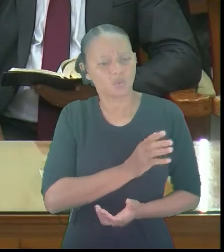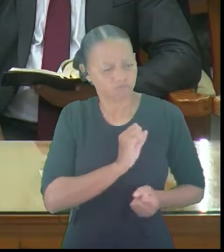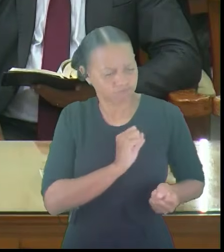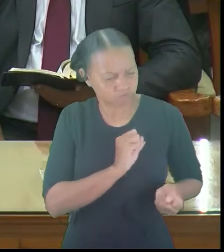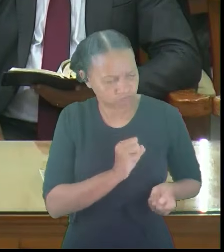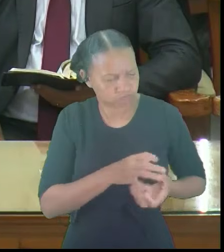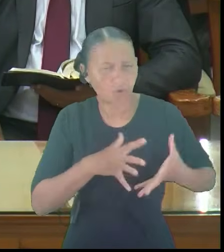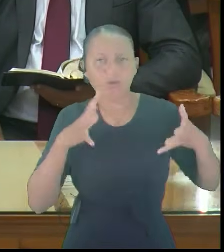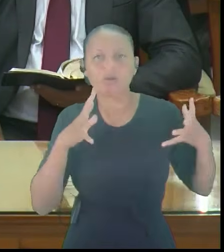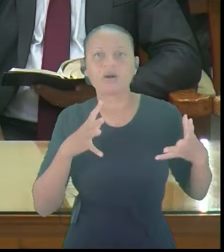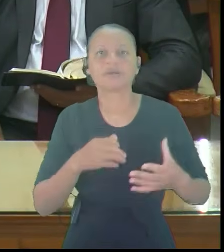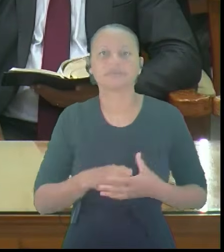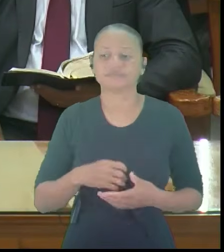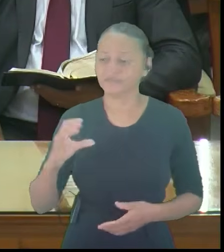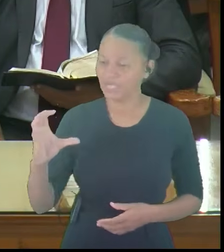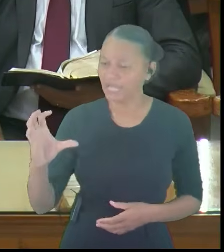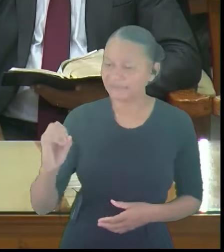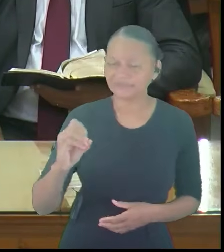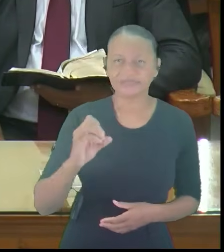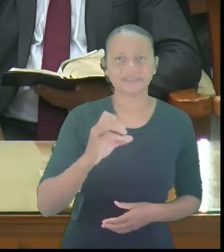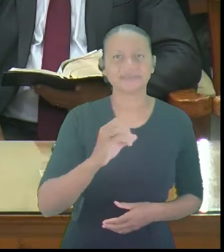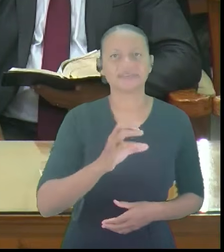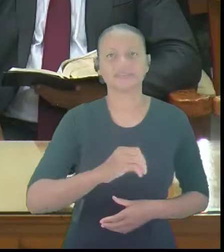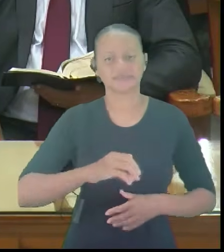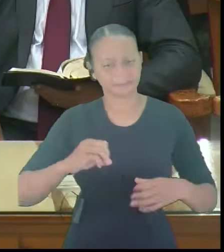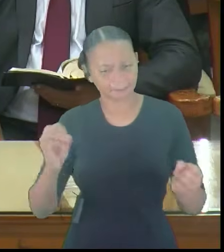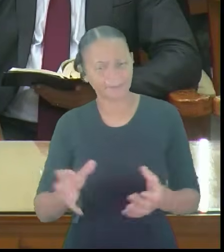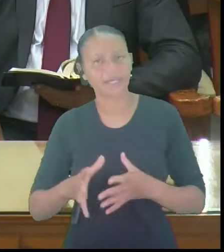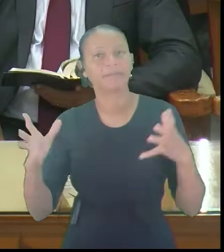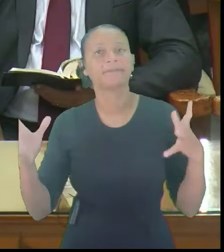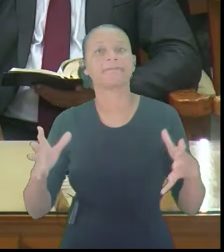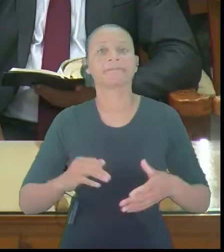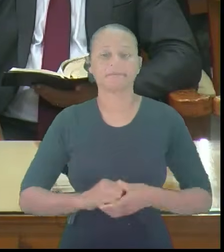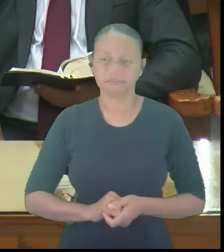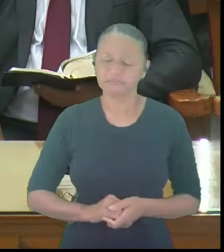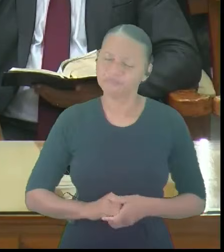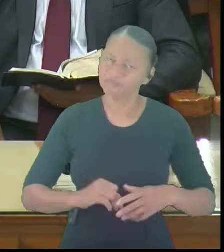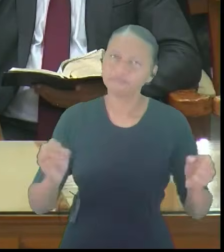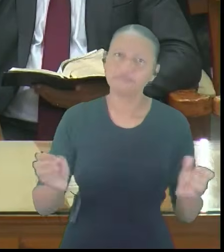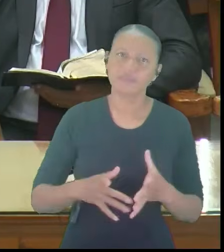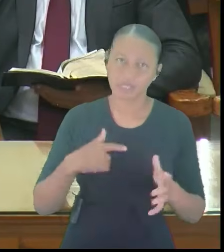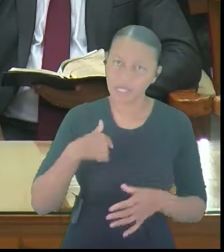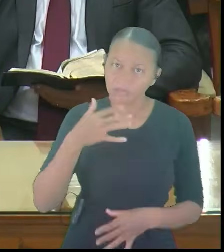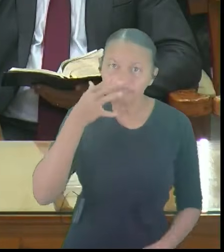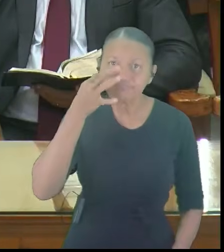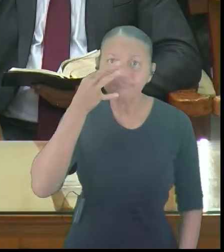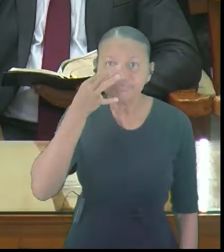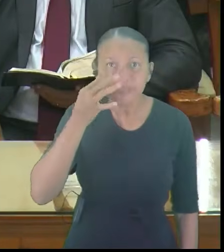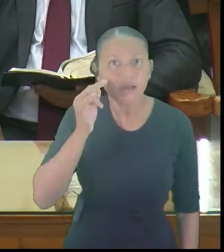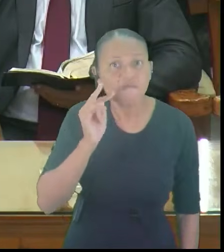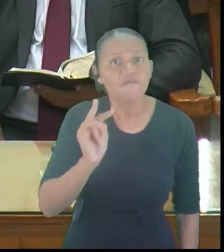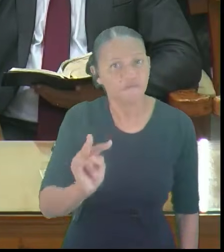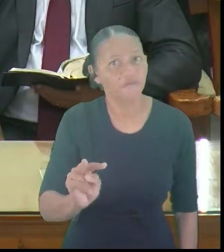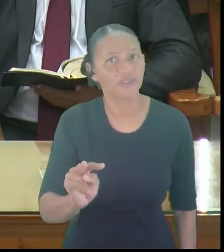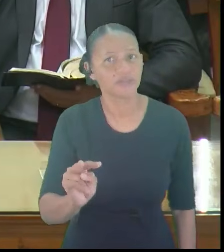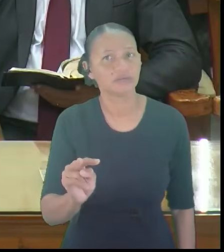milagres de câncer, milagres de câncer, eu vi.